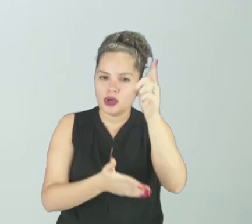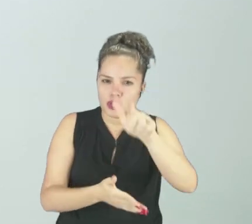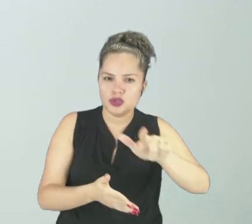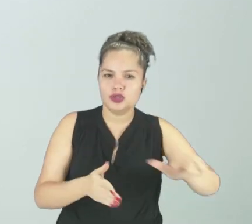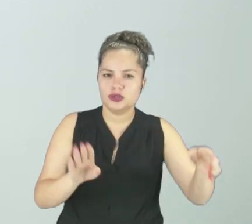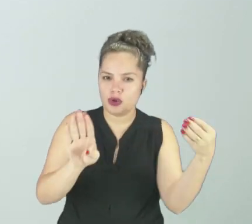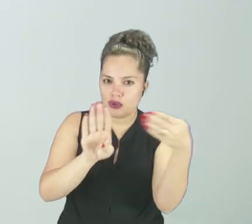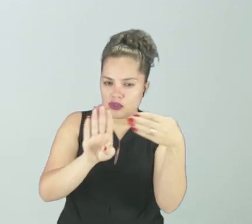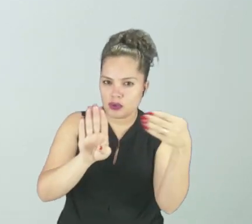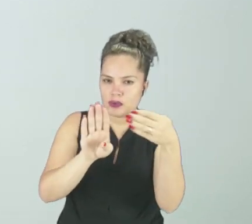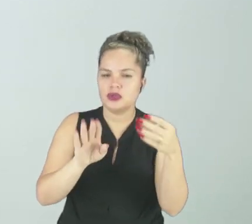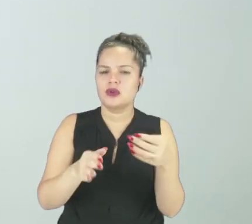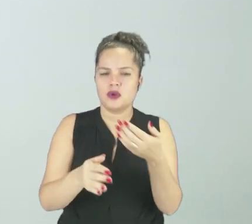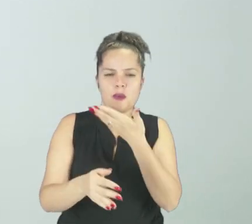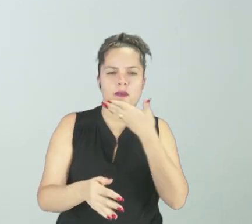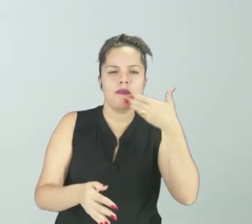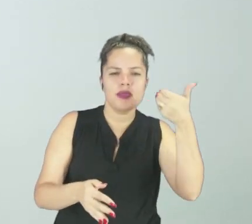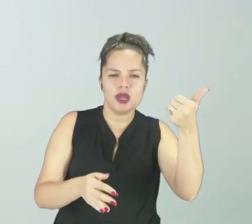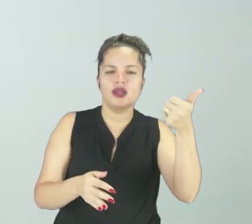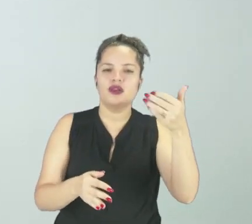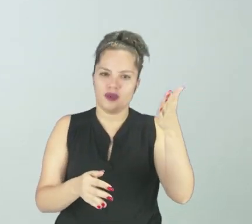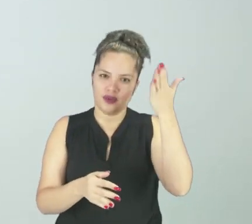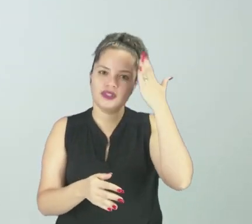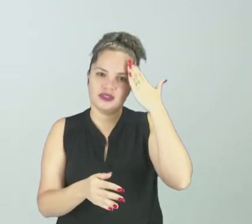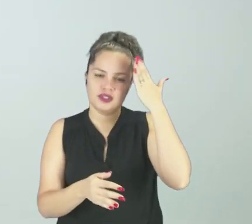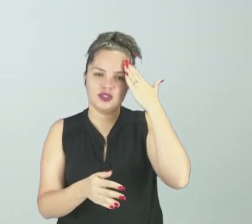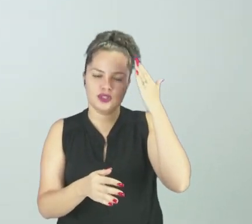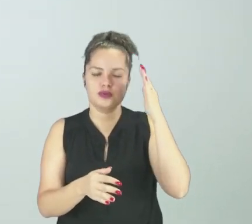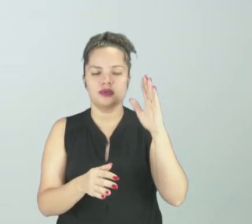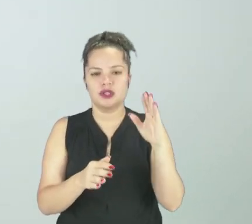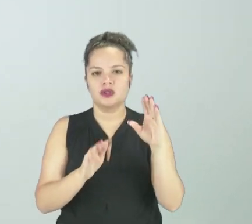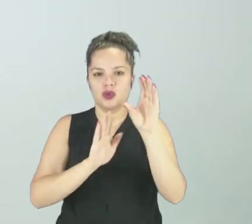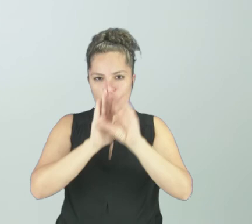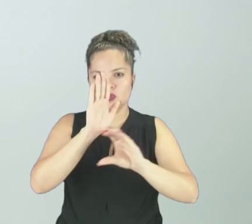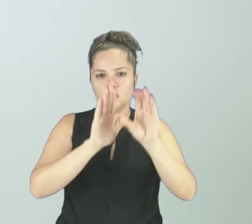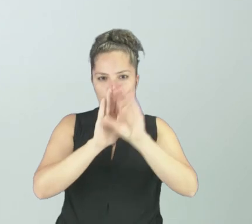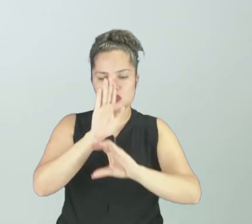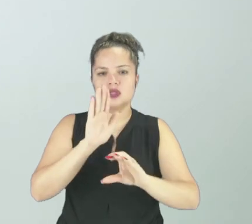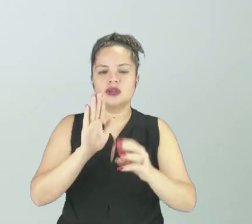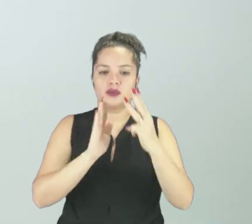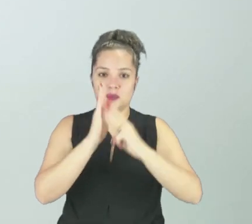um aprofundamento sobre o estudo de hoje, que é o método